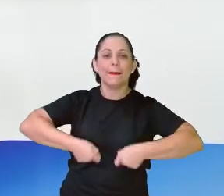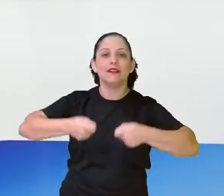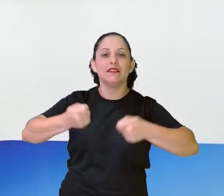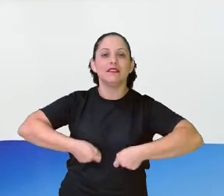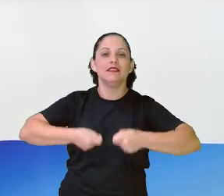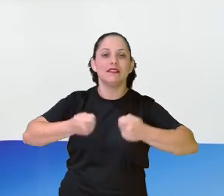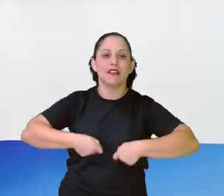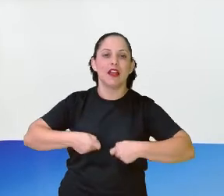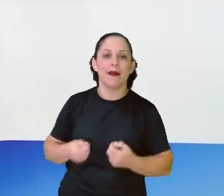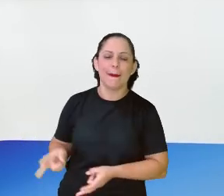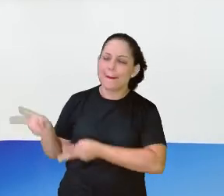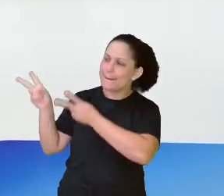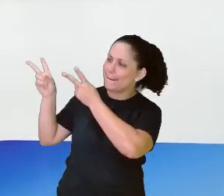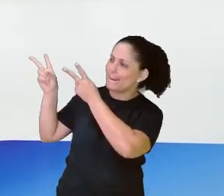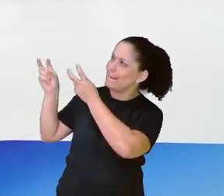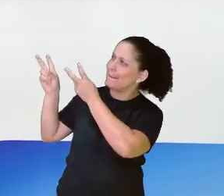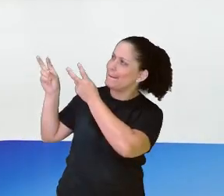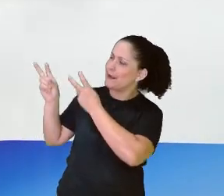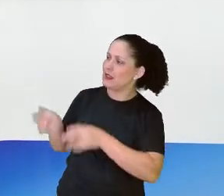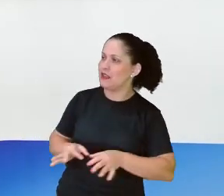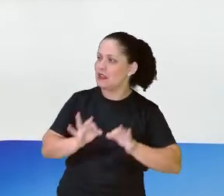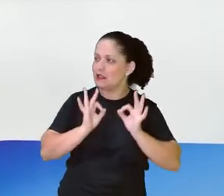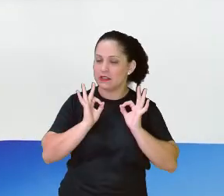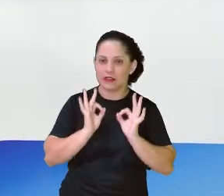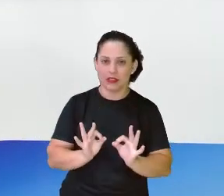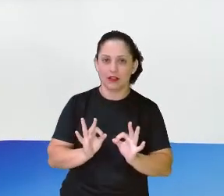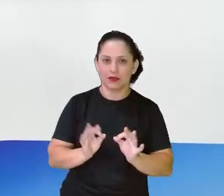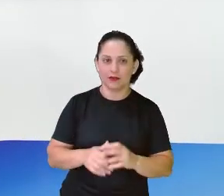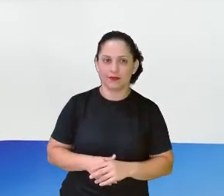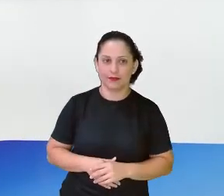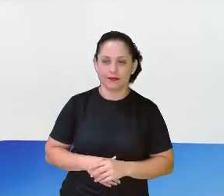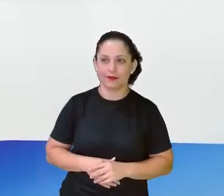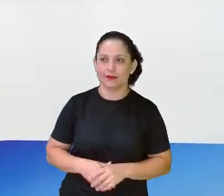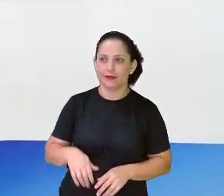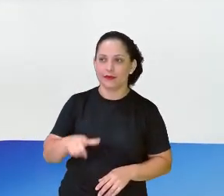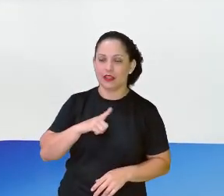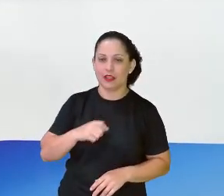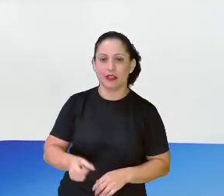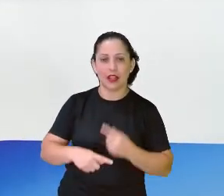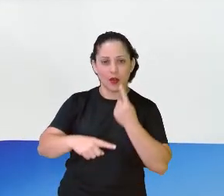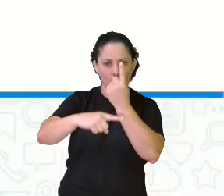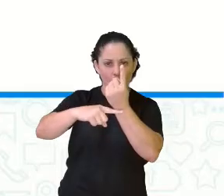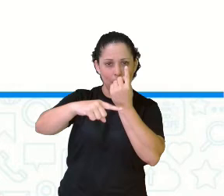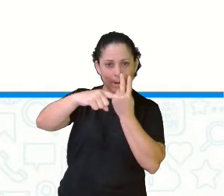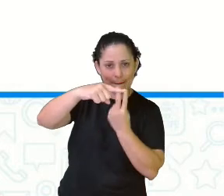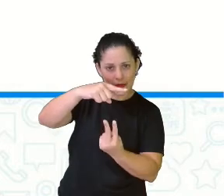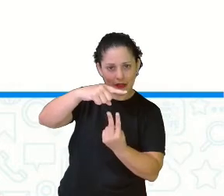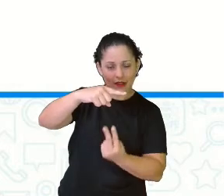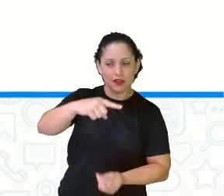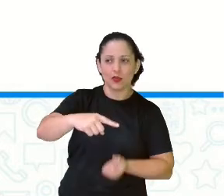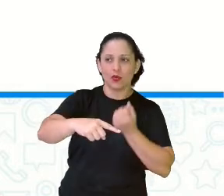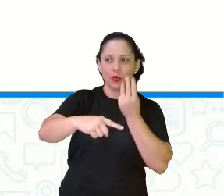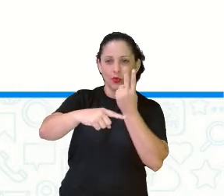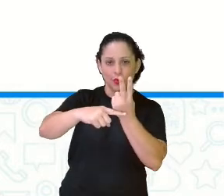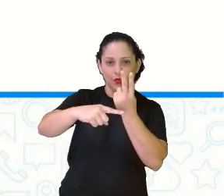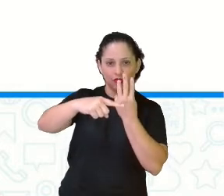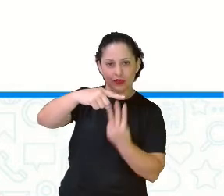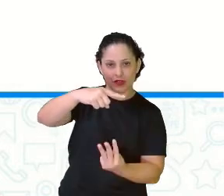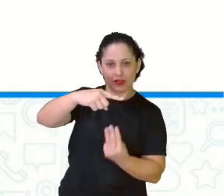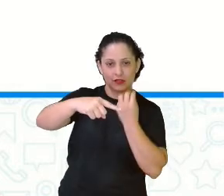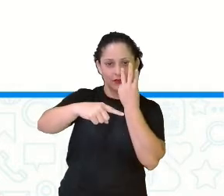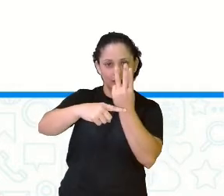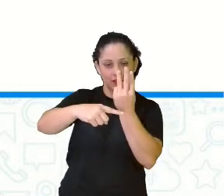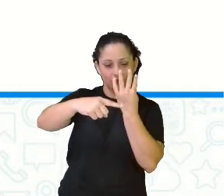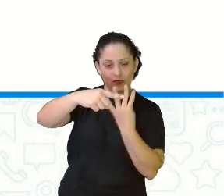leitura correta das frações. 1/2 ou metade, 2/3,